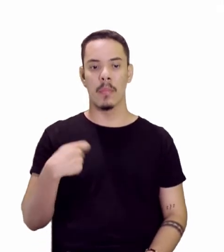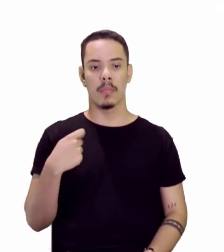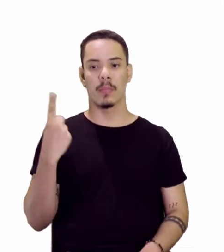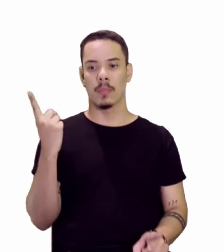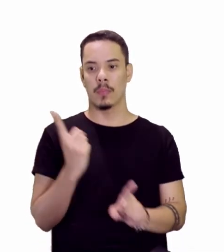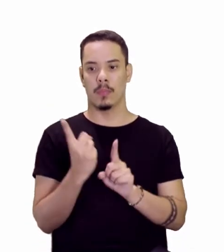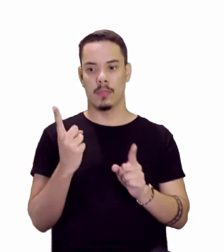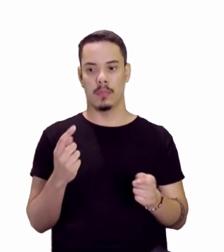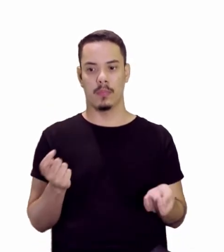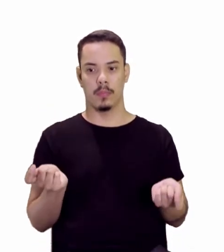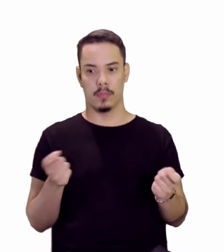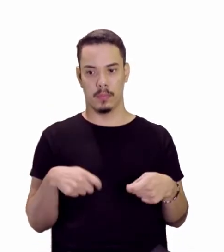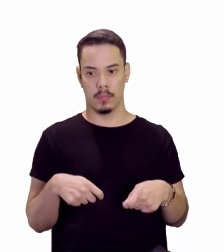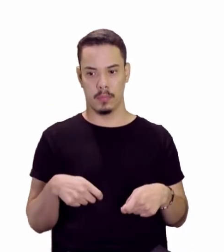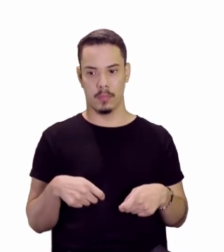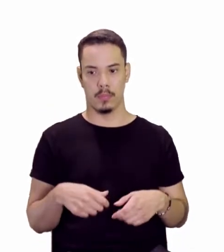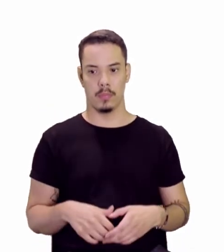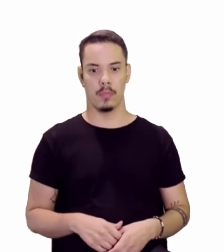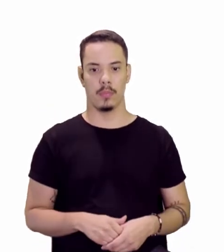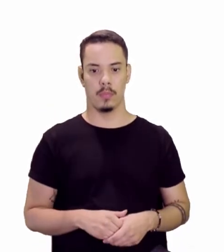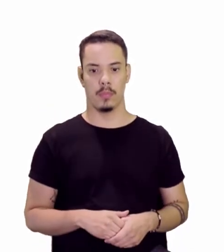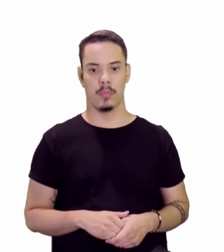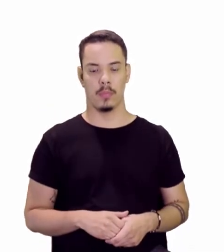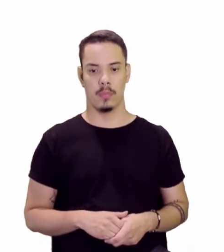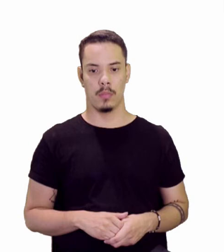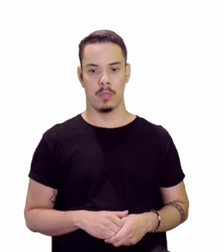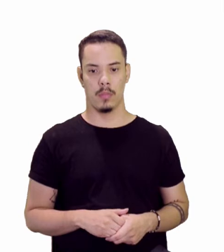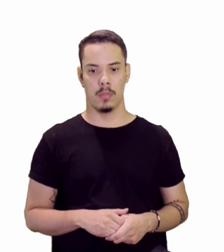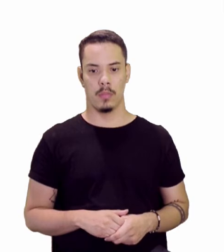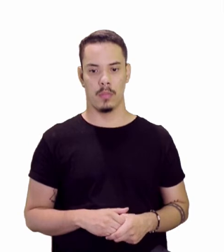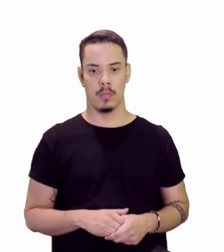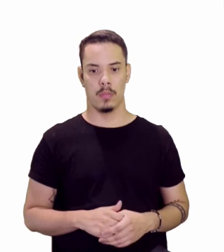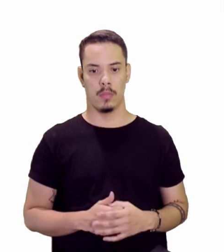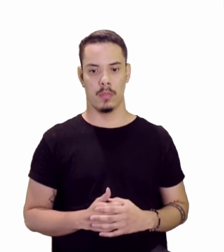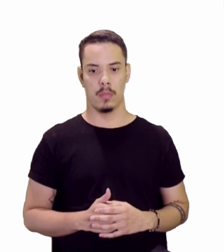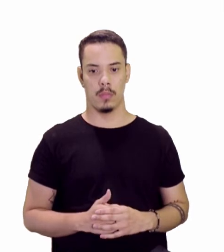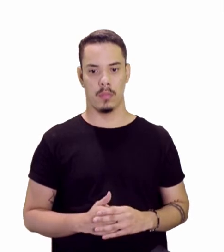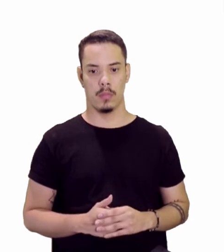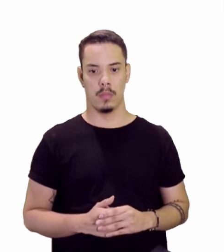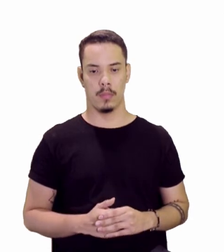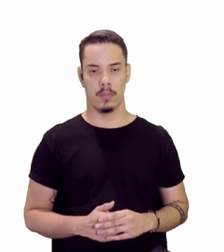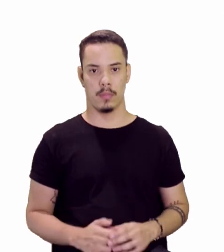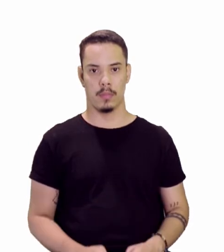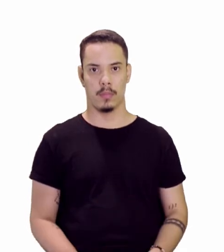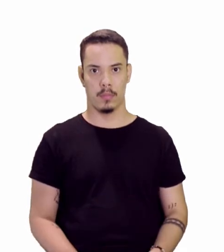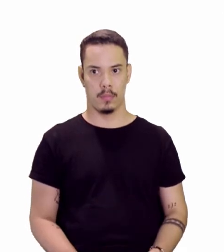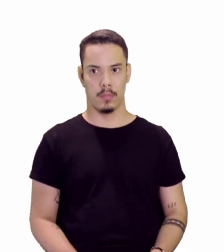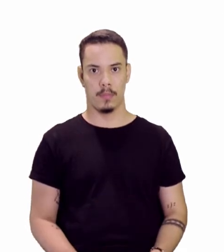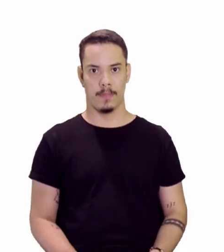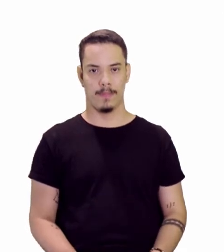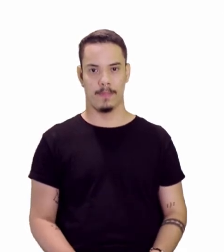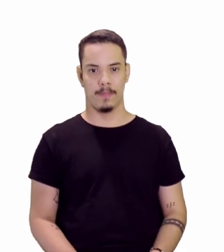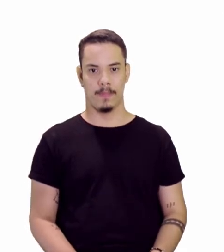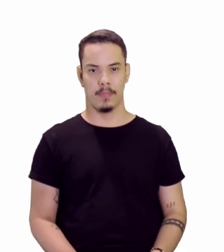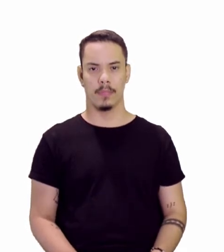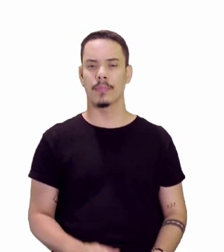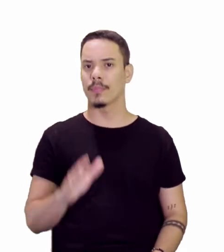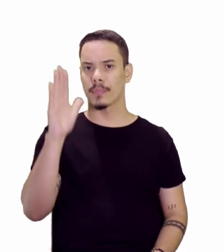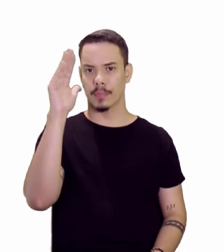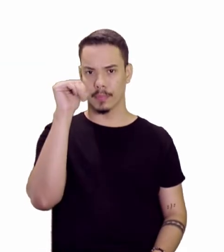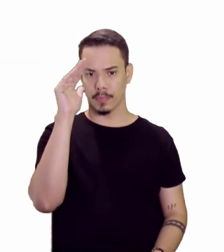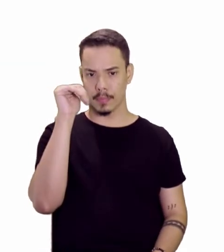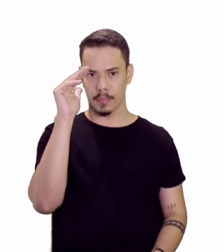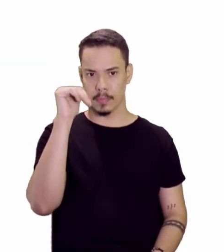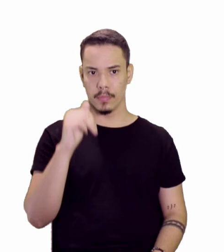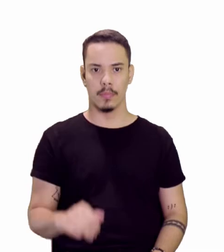né? Então, aqui a densidade do corpo. Agora tem a ver com o corpo, isso aí. Exatamente. Curiosidade.